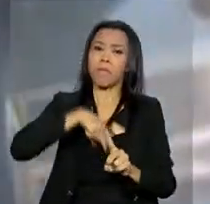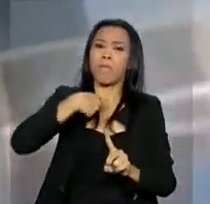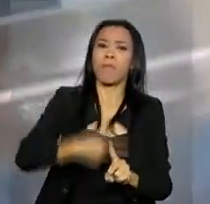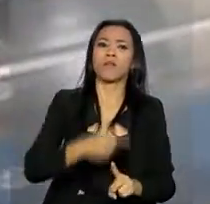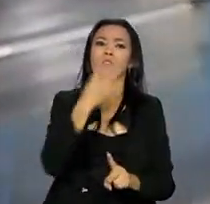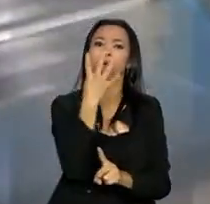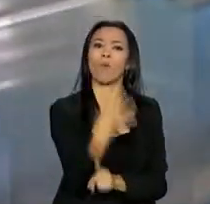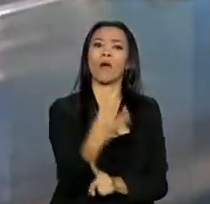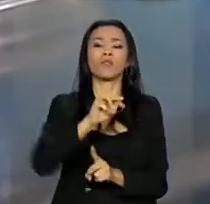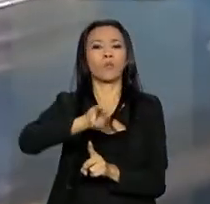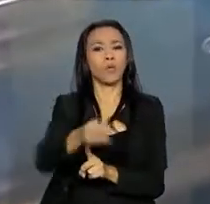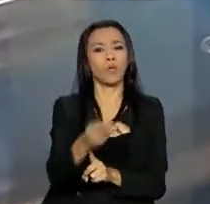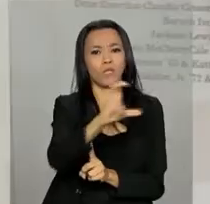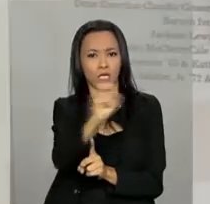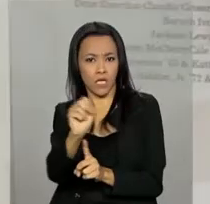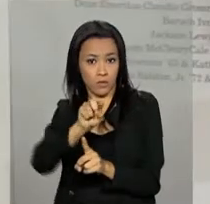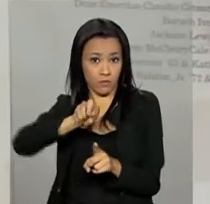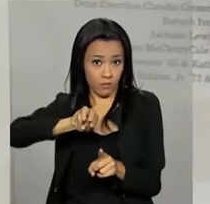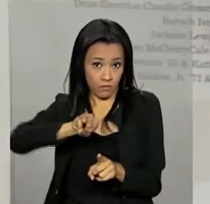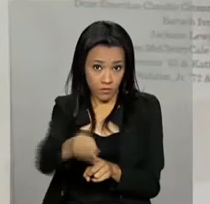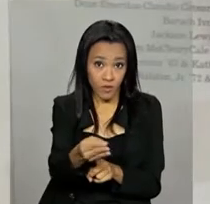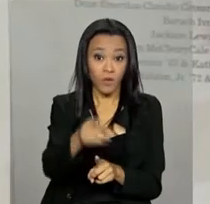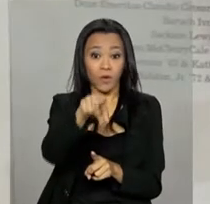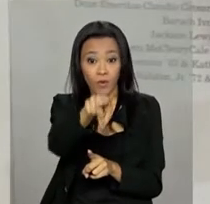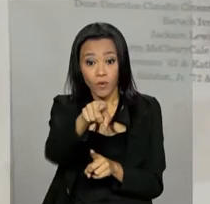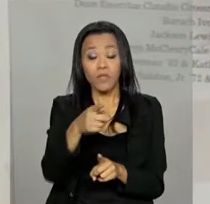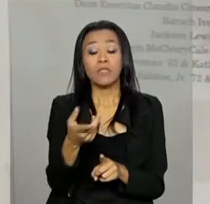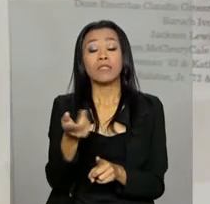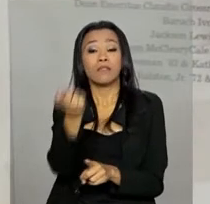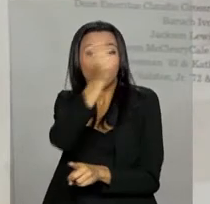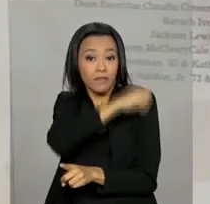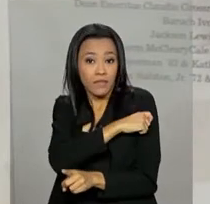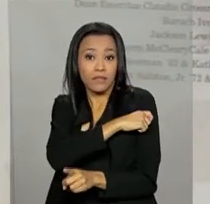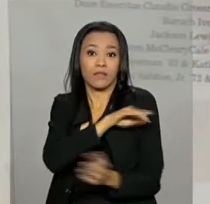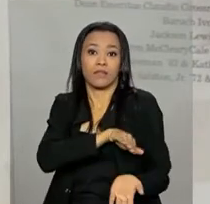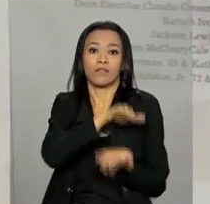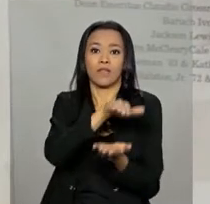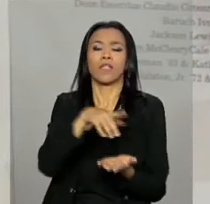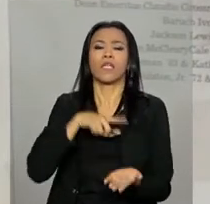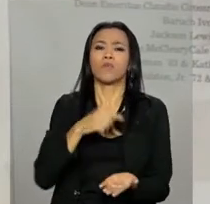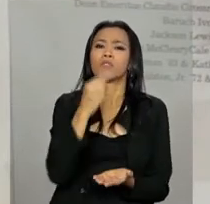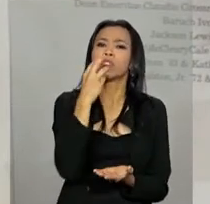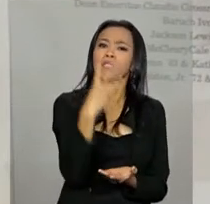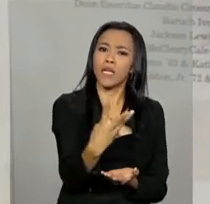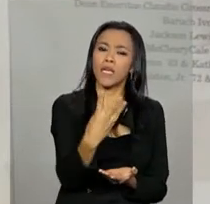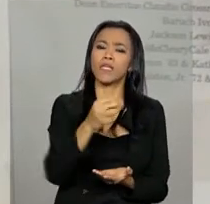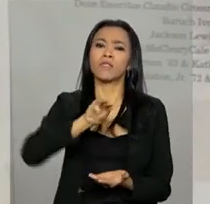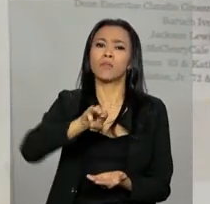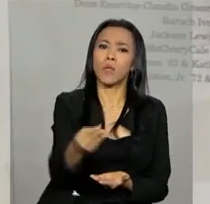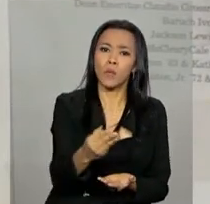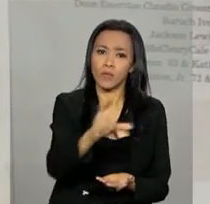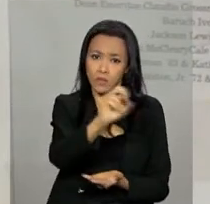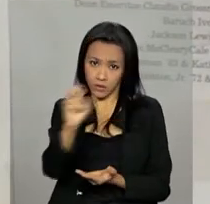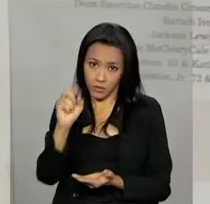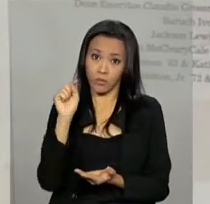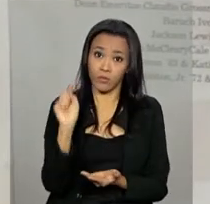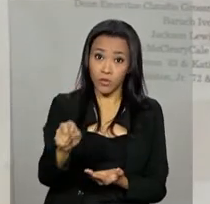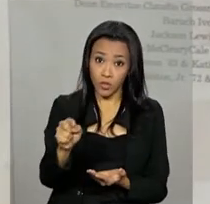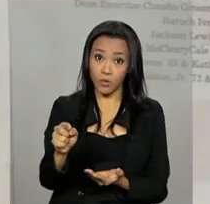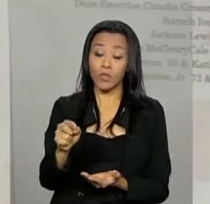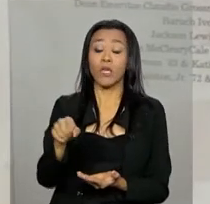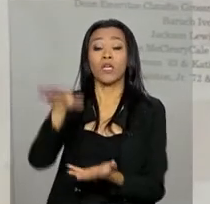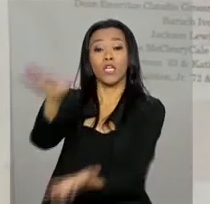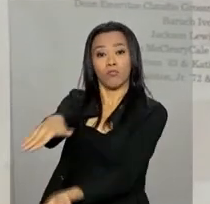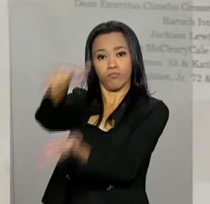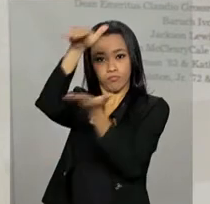milhões e meio de vacinas do brasil nós estamos apenas já com três milhões e meio de dólares que a unicef nos encaminhou para o